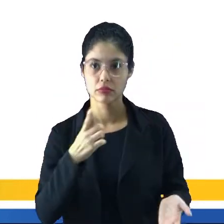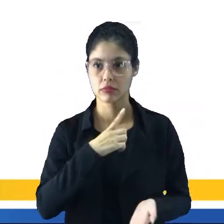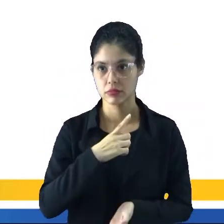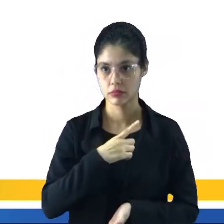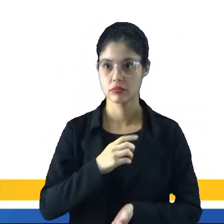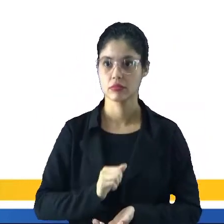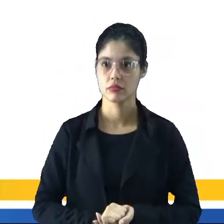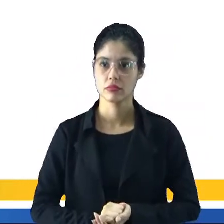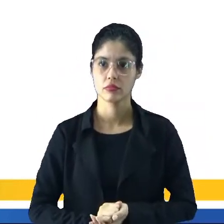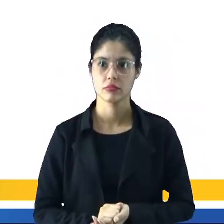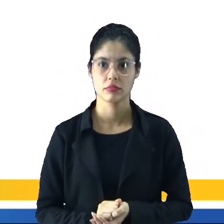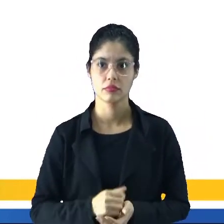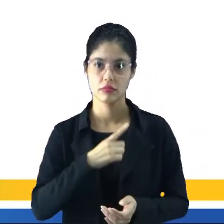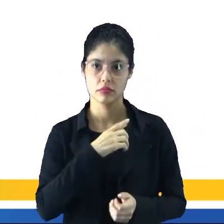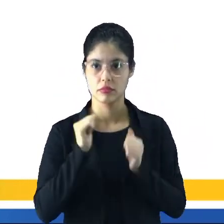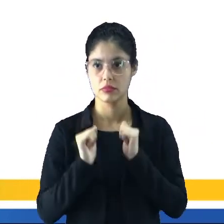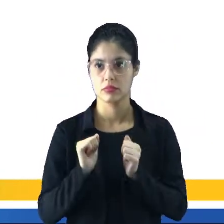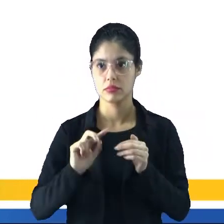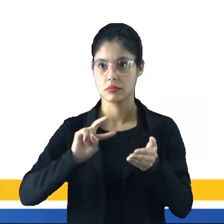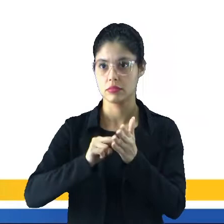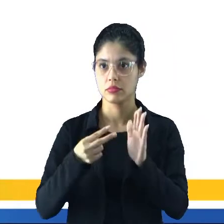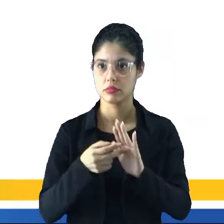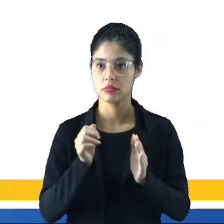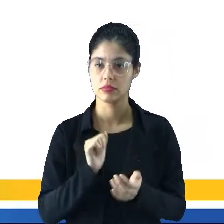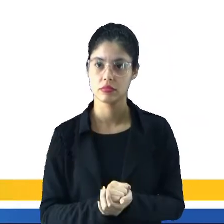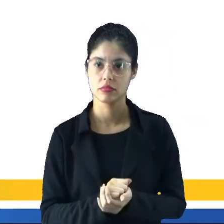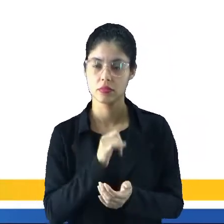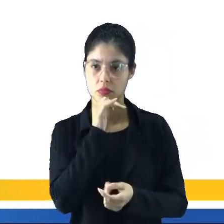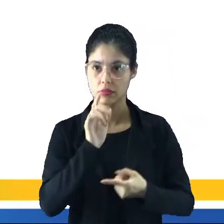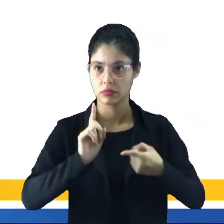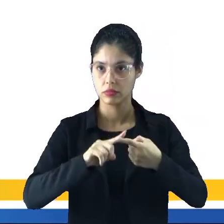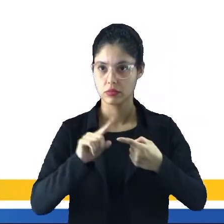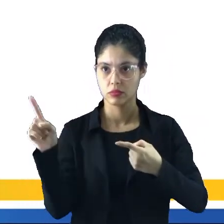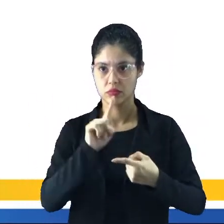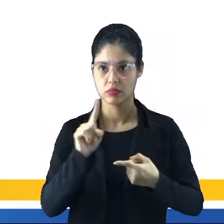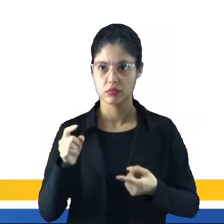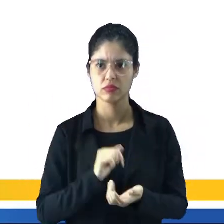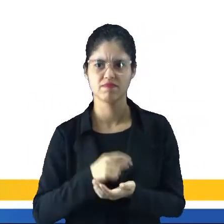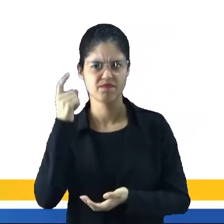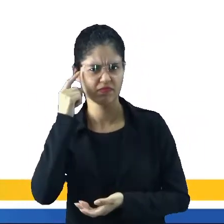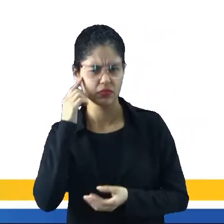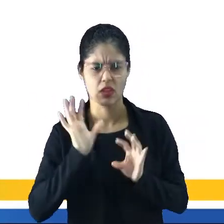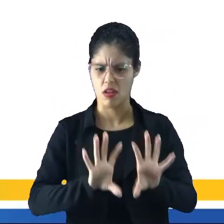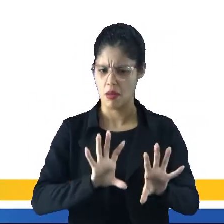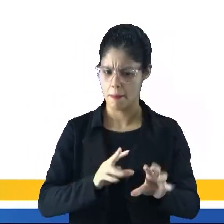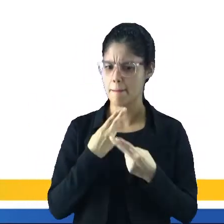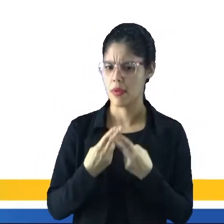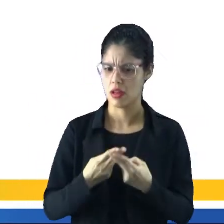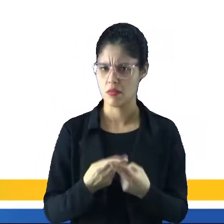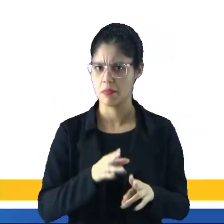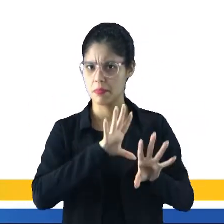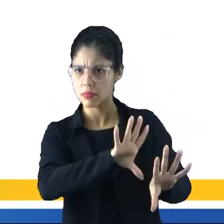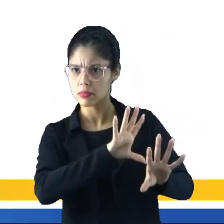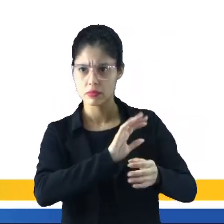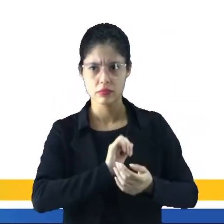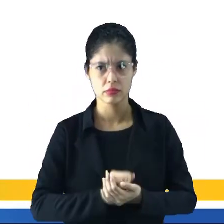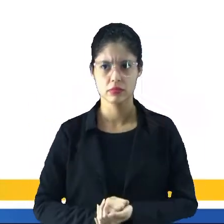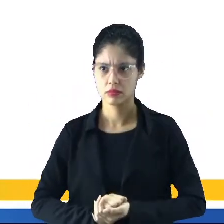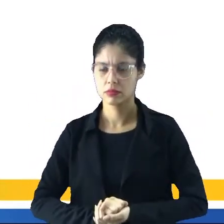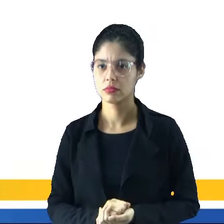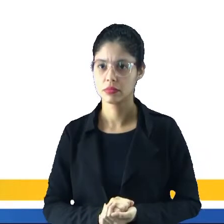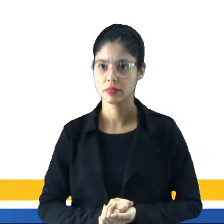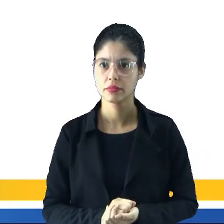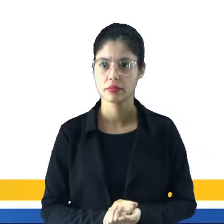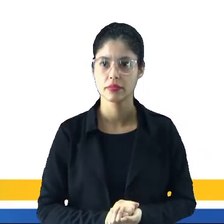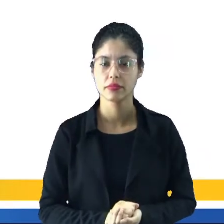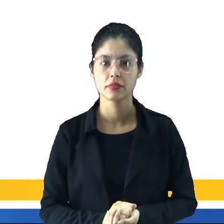ocorre polissemia. A palavra cabeça pode significar, por exemplo, no exemplo 1, não estou com cabeça para isso, ou seja, não estou com paciência